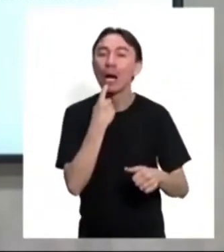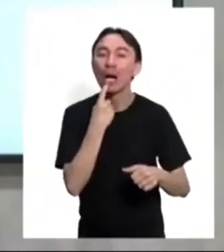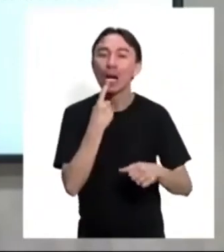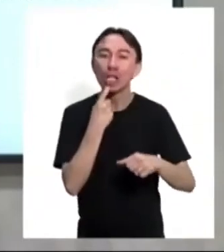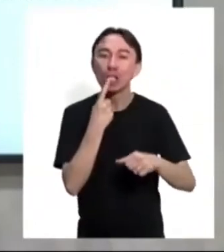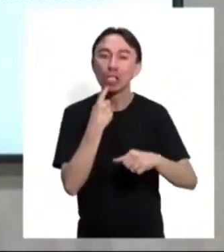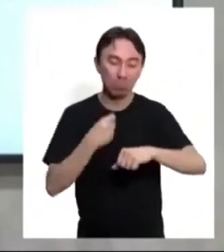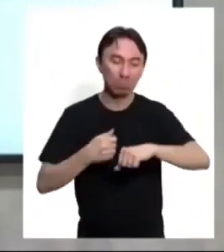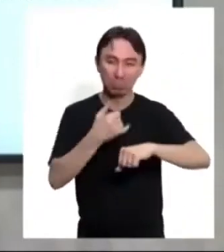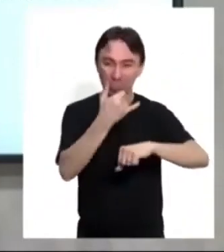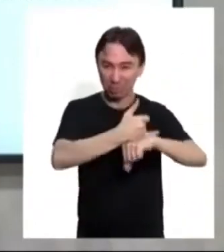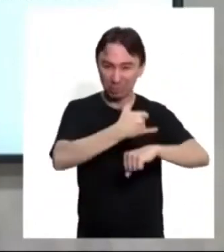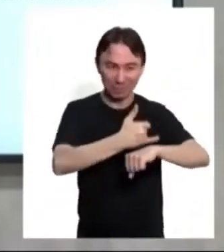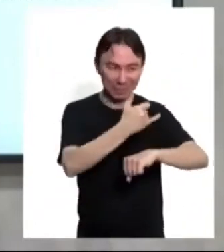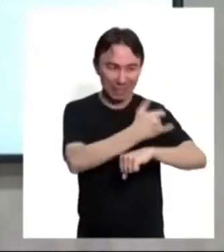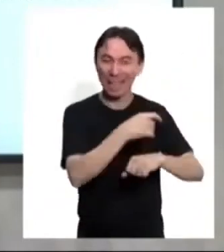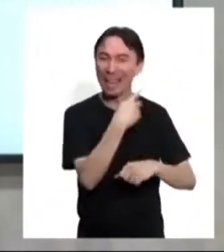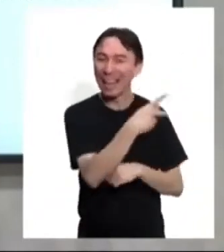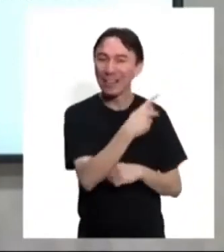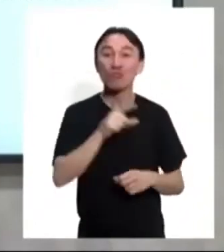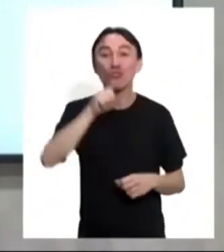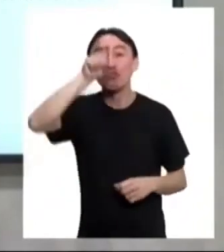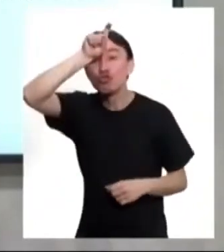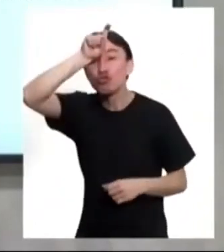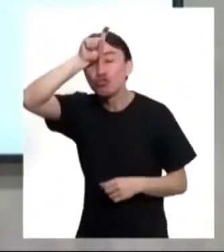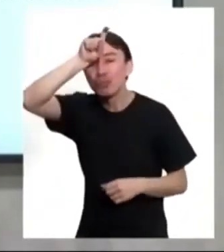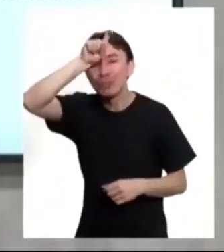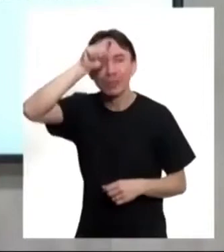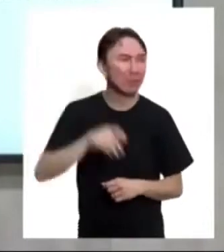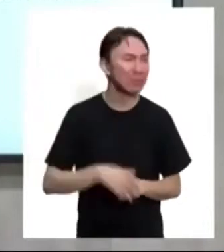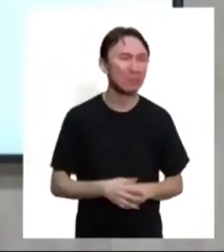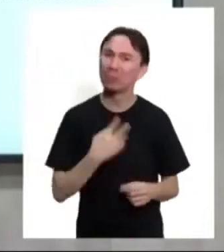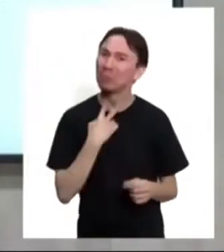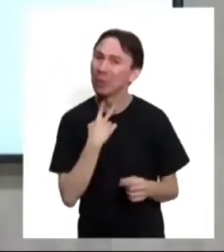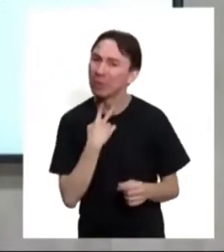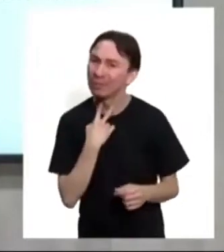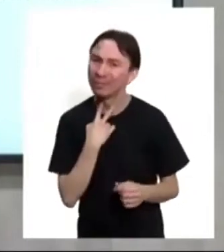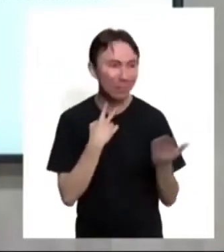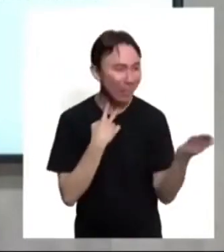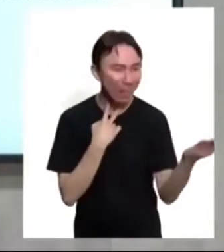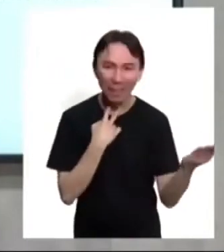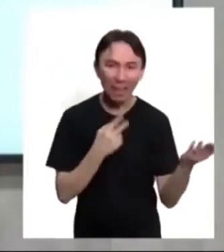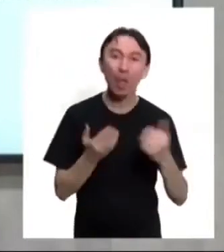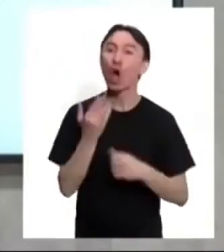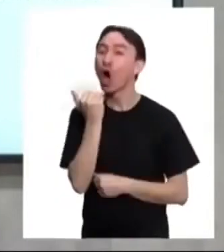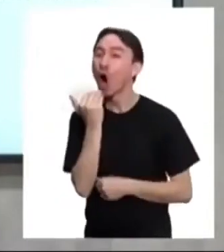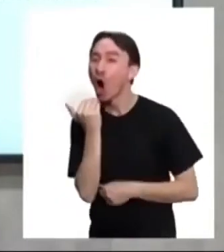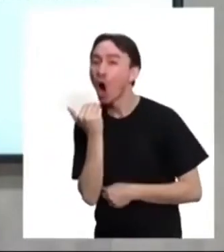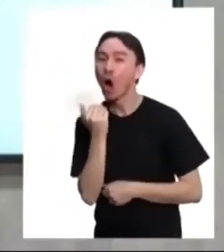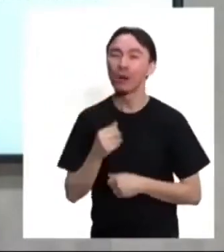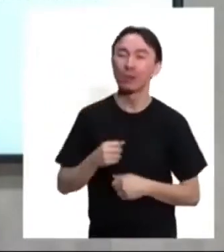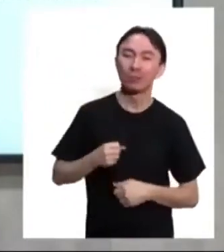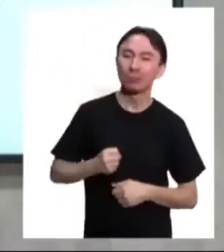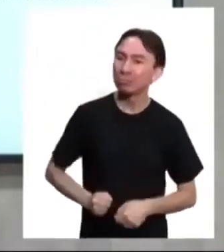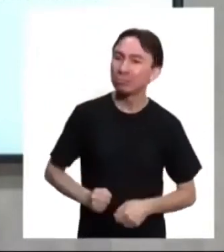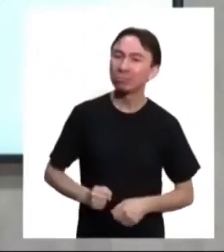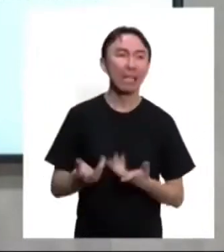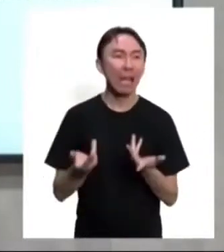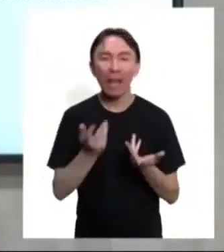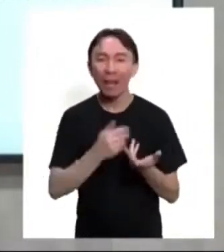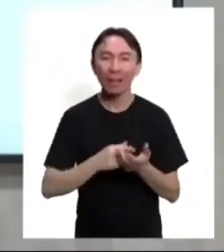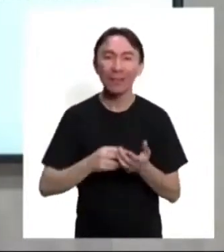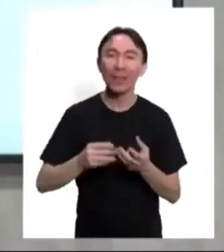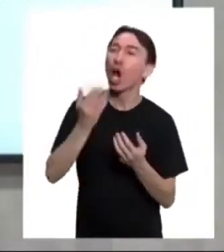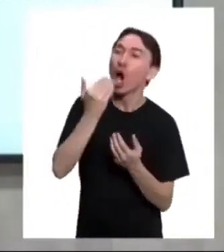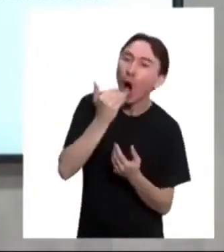Por quê? Porque a estatueta não faz fotossíntese e também não se alimenta. Nossa, professor Debs, eu só